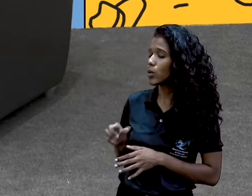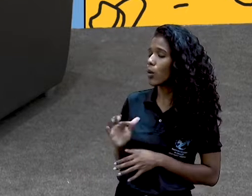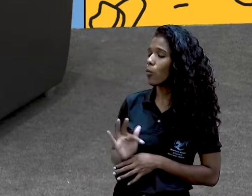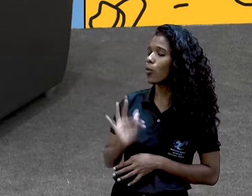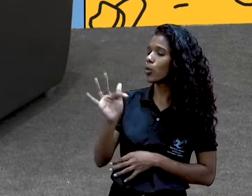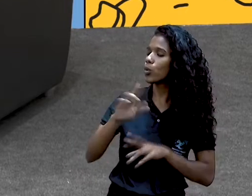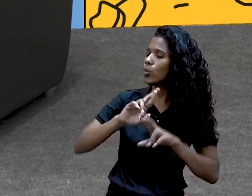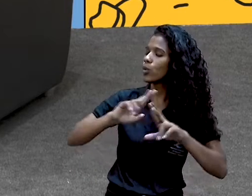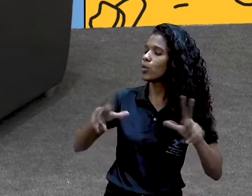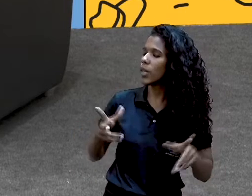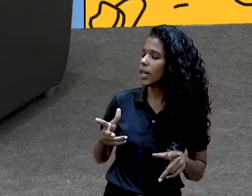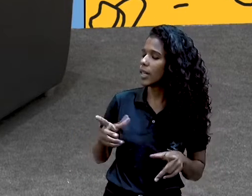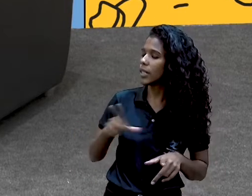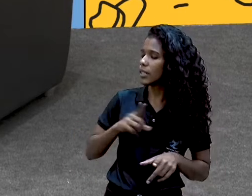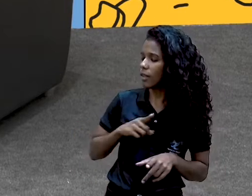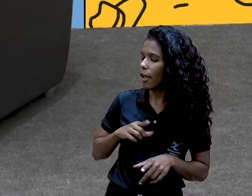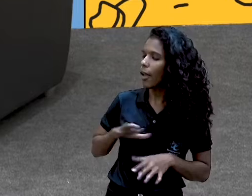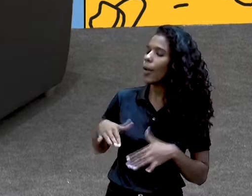E aí?